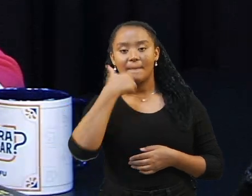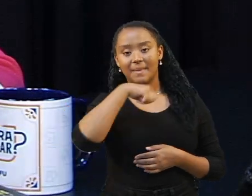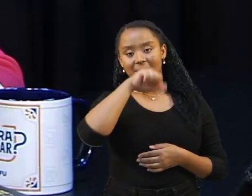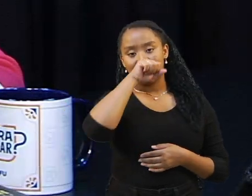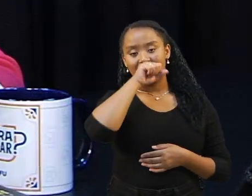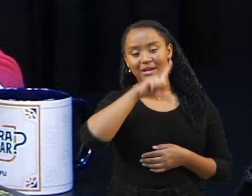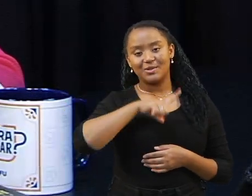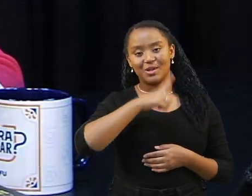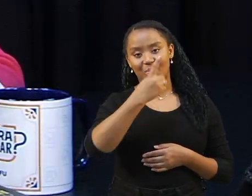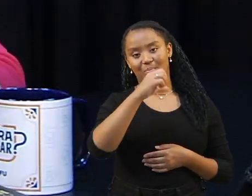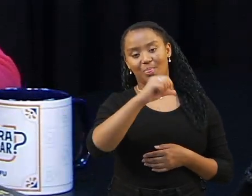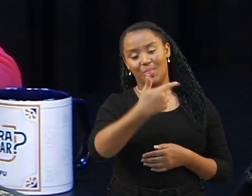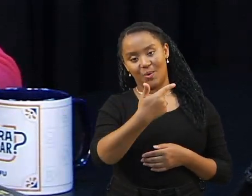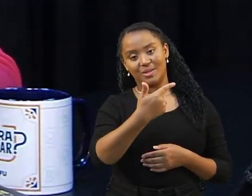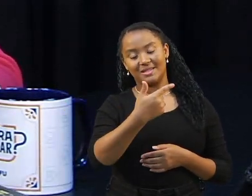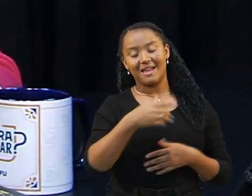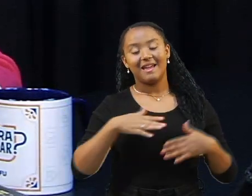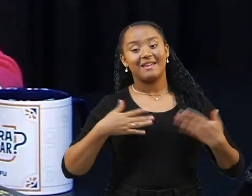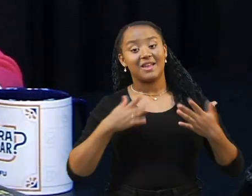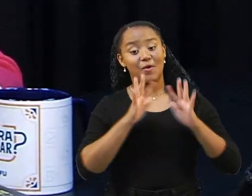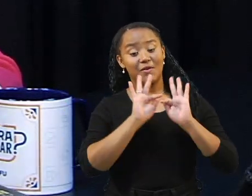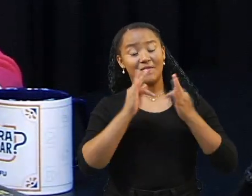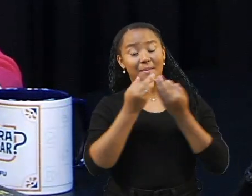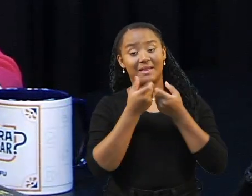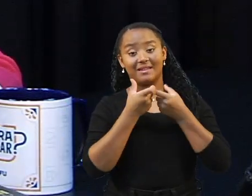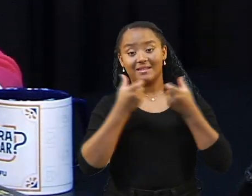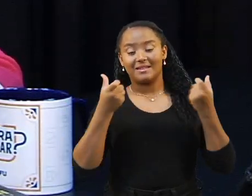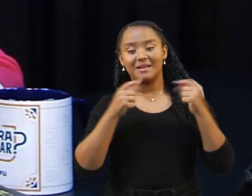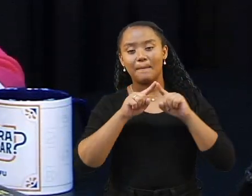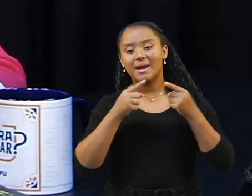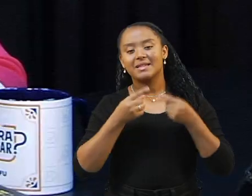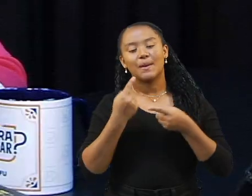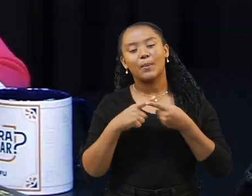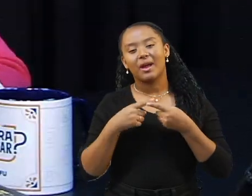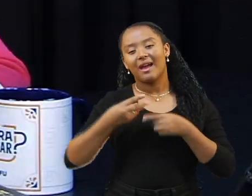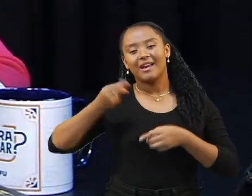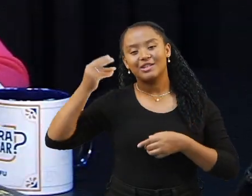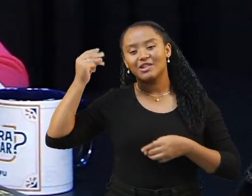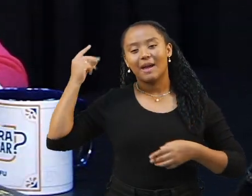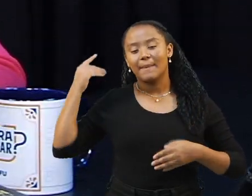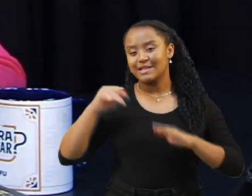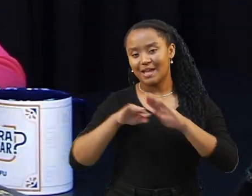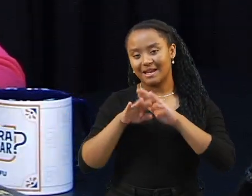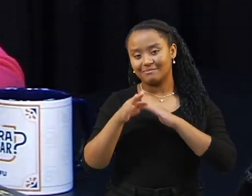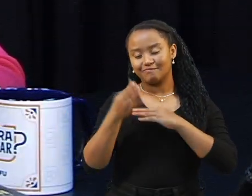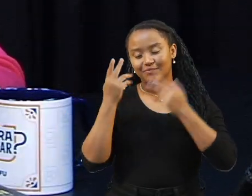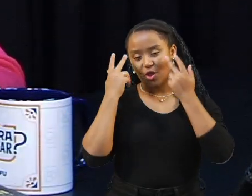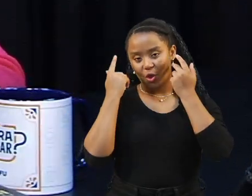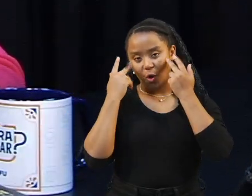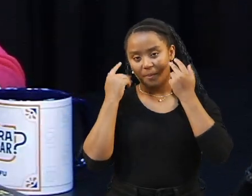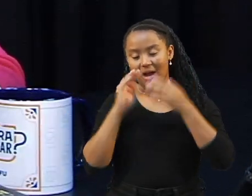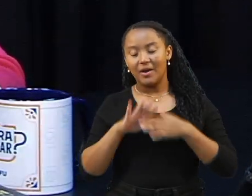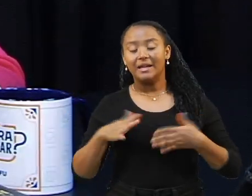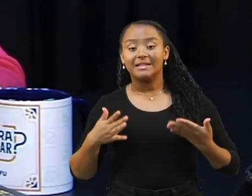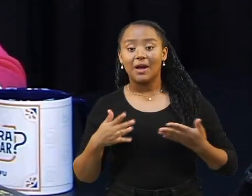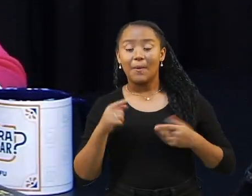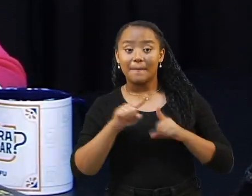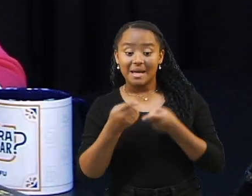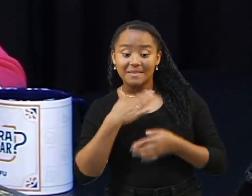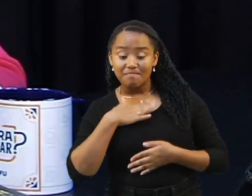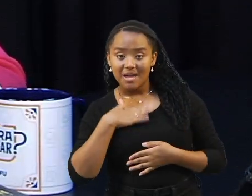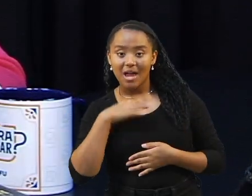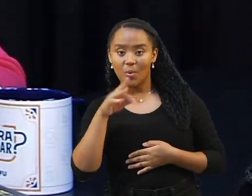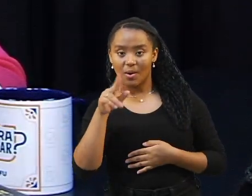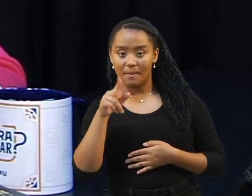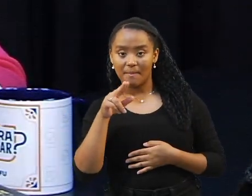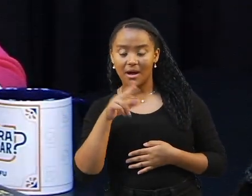populosa. Mas naquela época era assim mesmo, né? Então nós somos 4. Uma faleceu, restam-nos eu